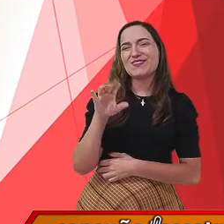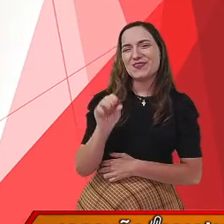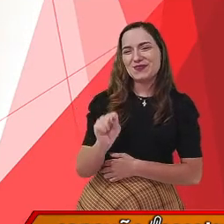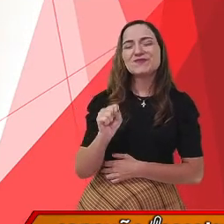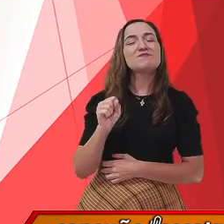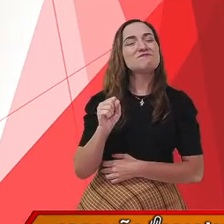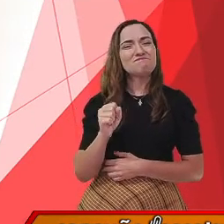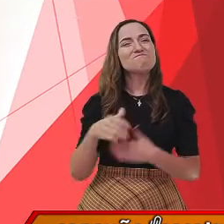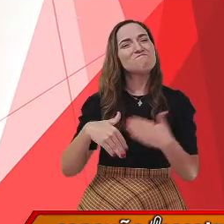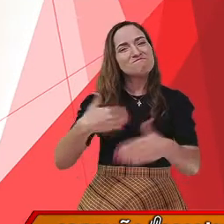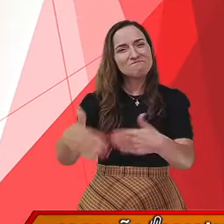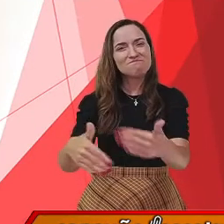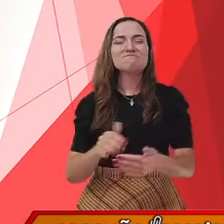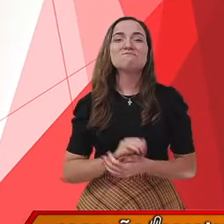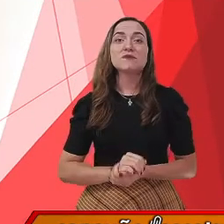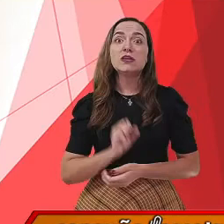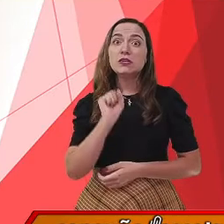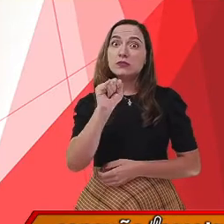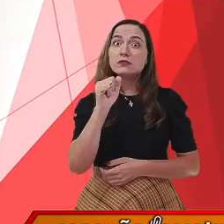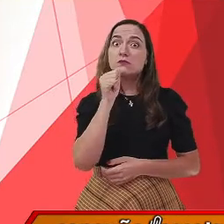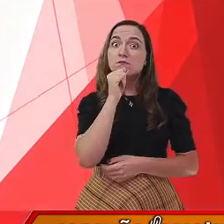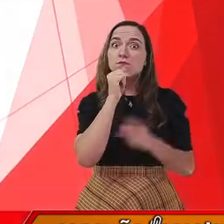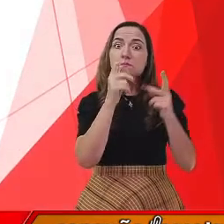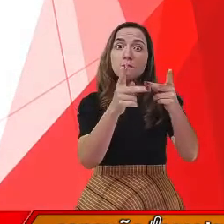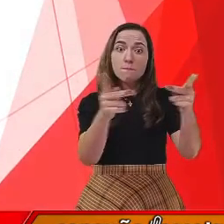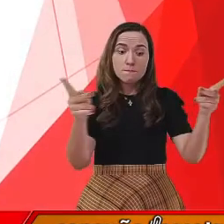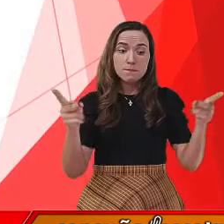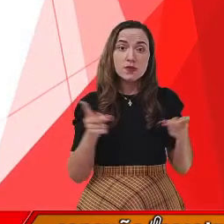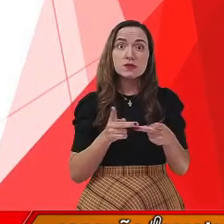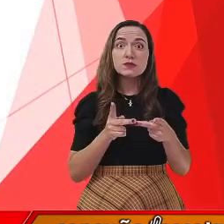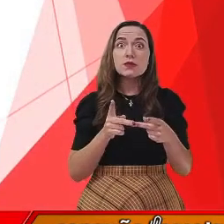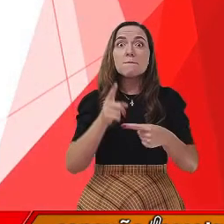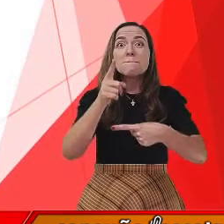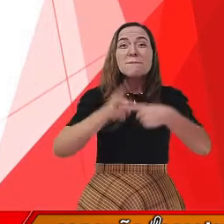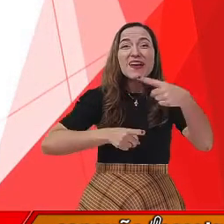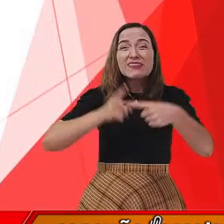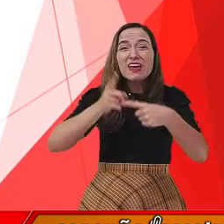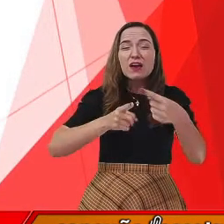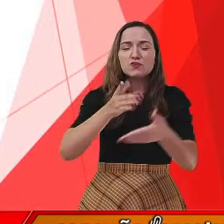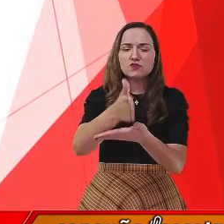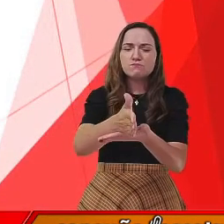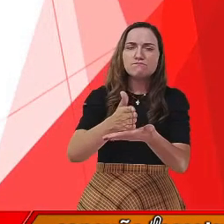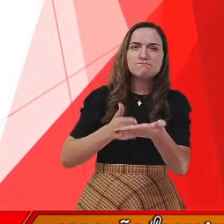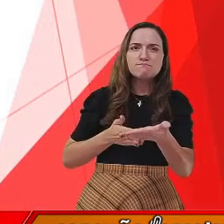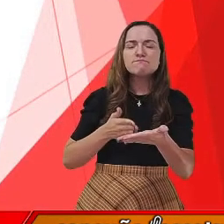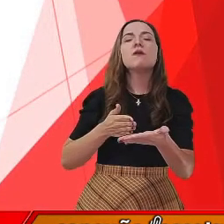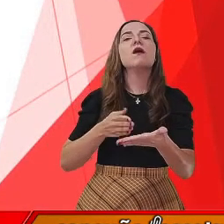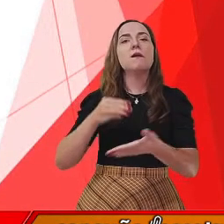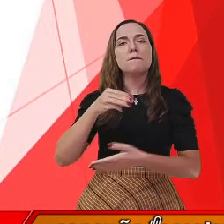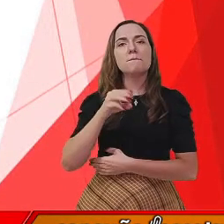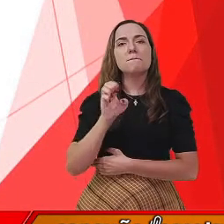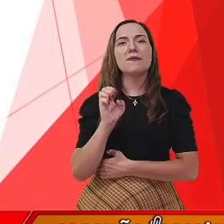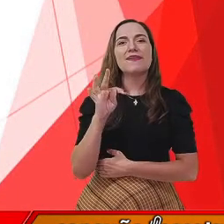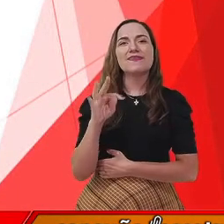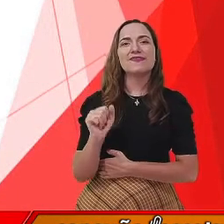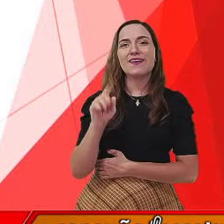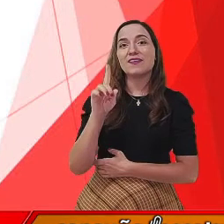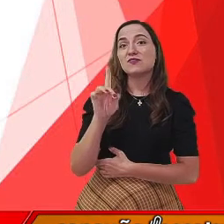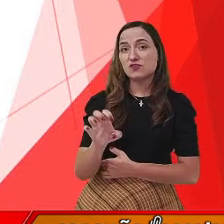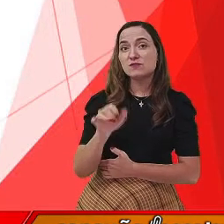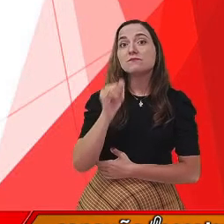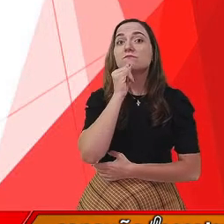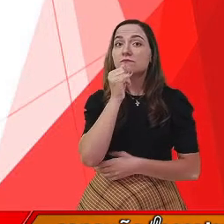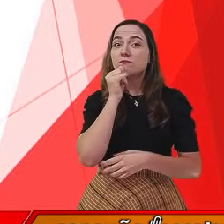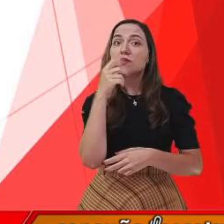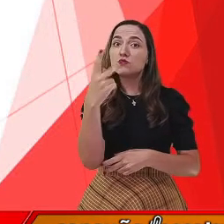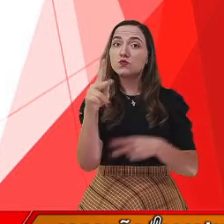Quando você corta uma pizza ao meio, dizemos que dividimos pela metade. Por exemplo, você dividiu